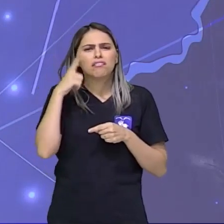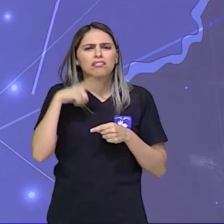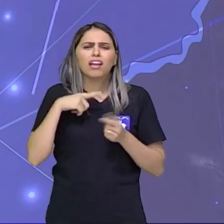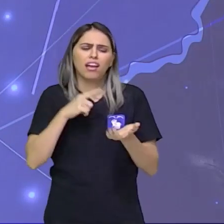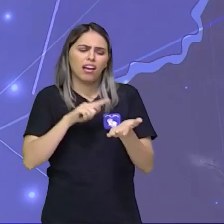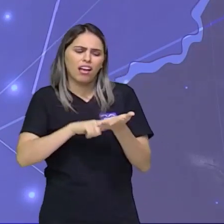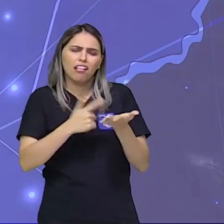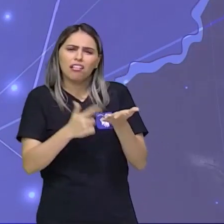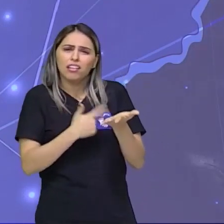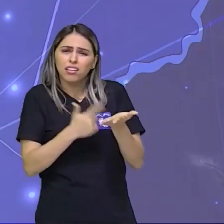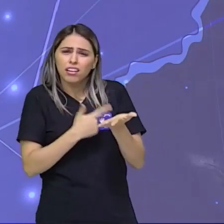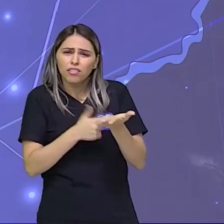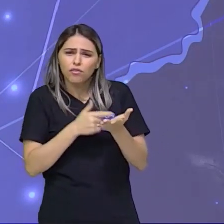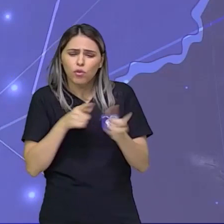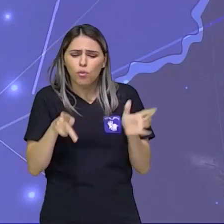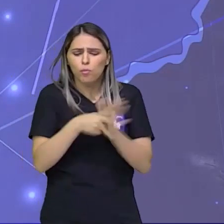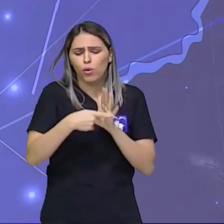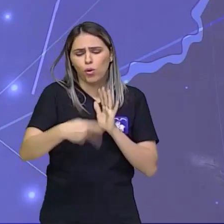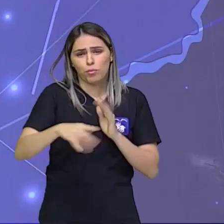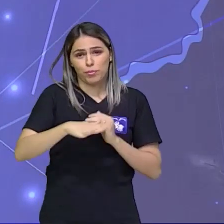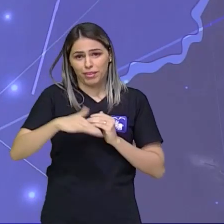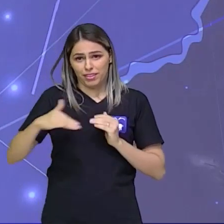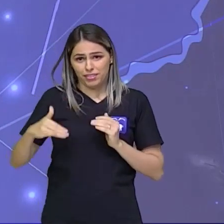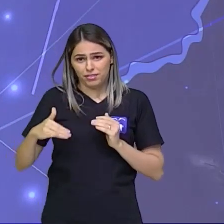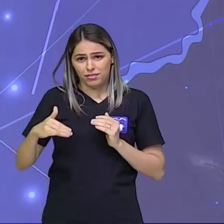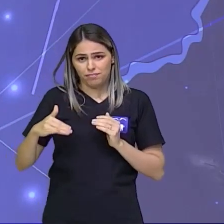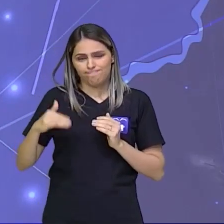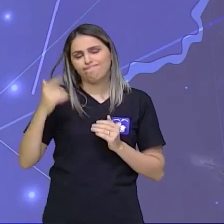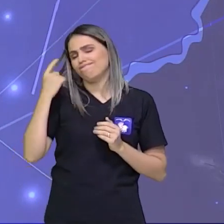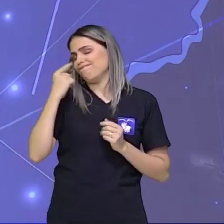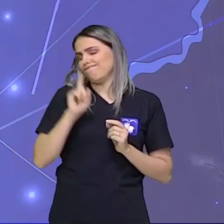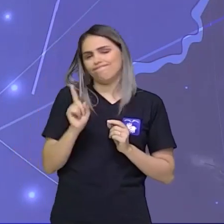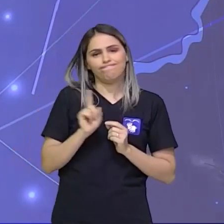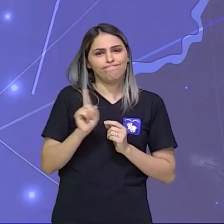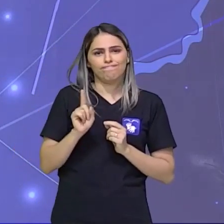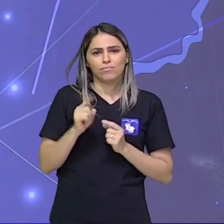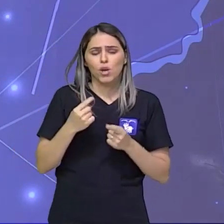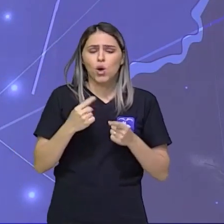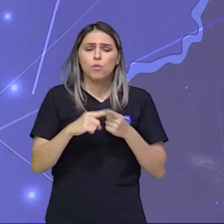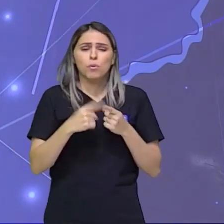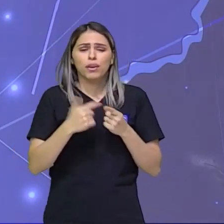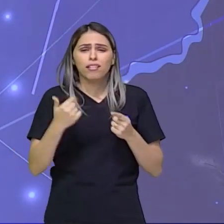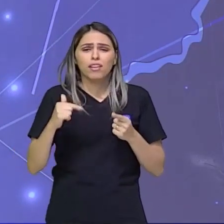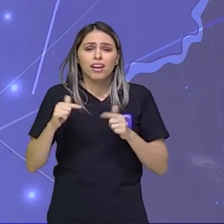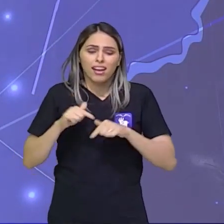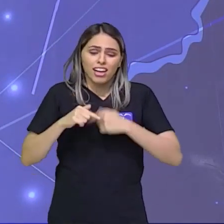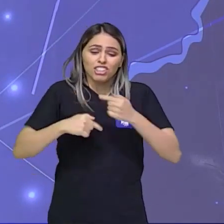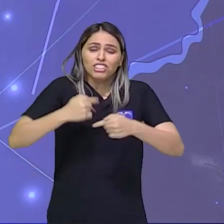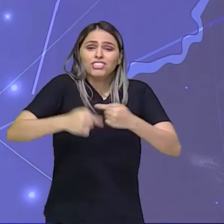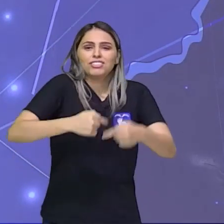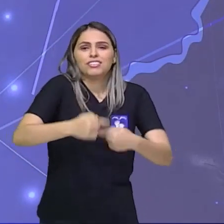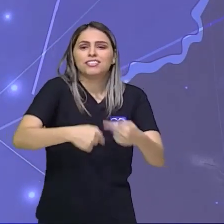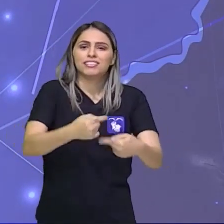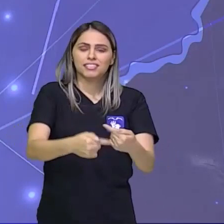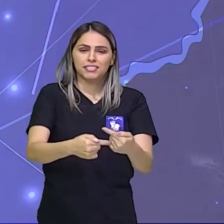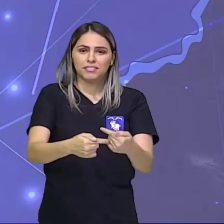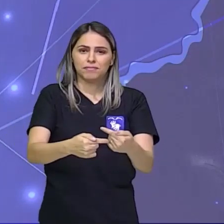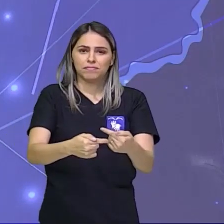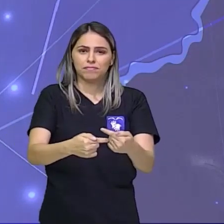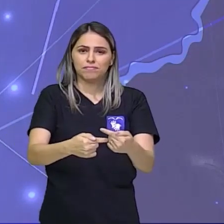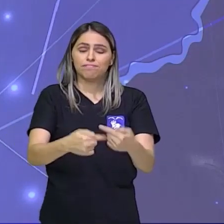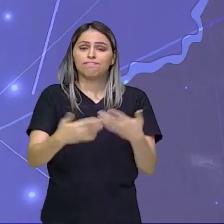existiriam os livros infantis? Eu acho que não, porque não seria passado de geração em geração,